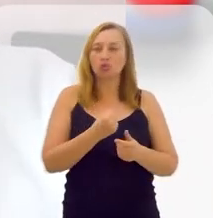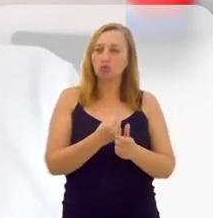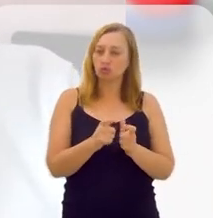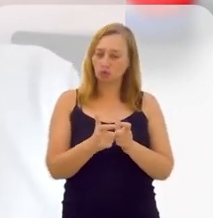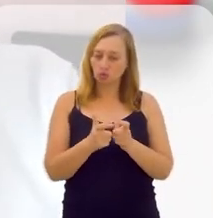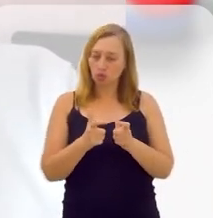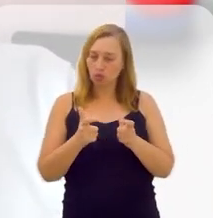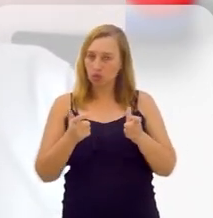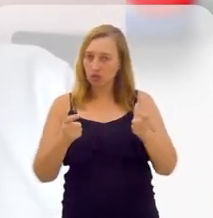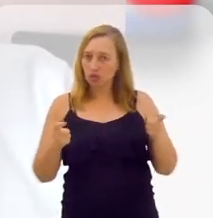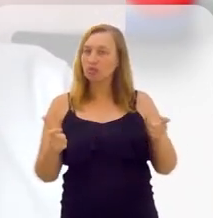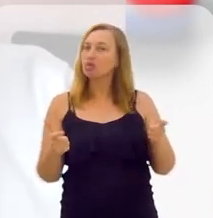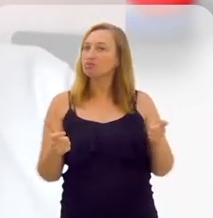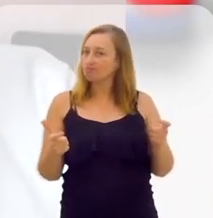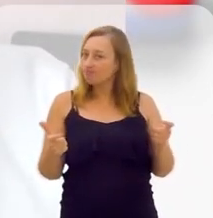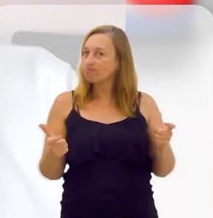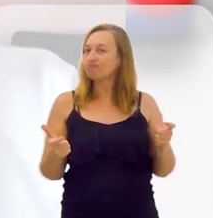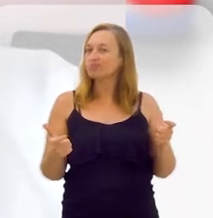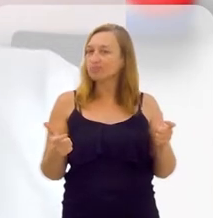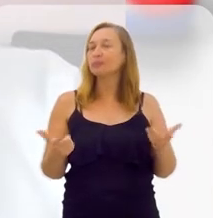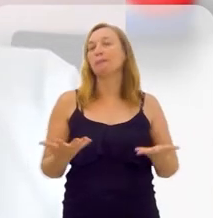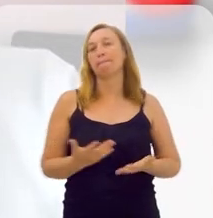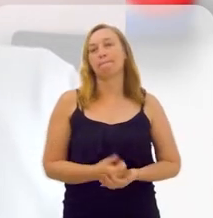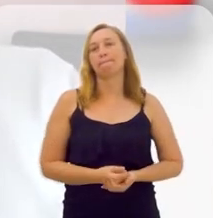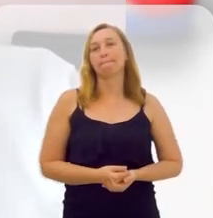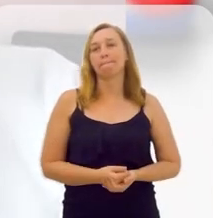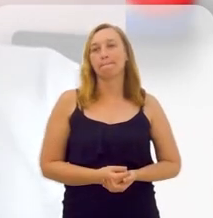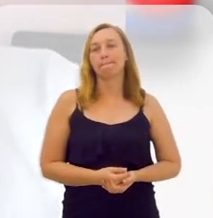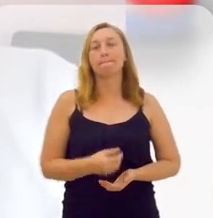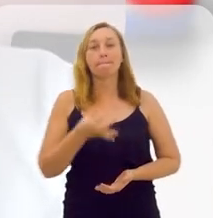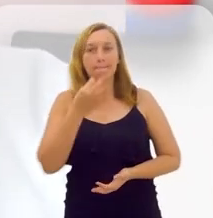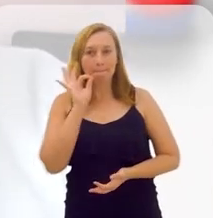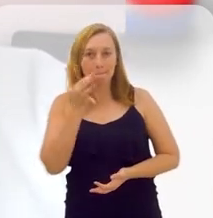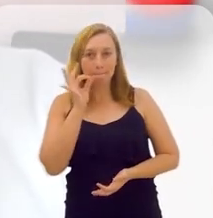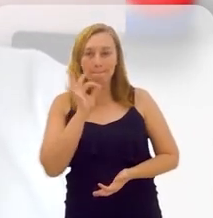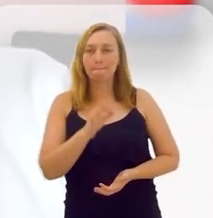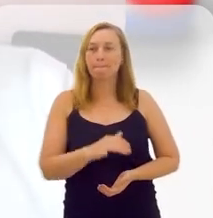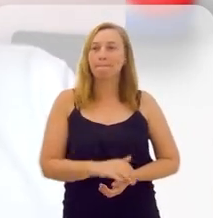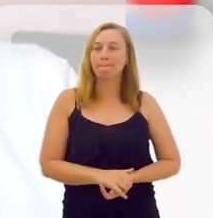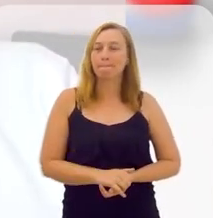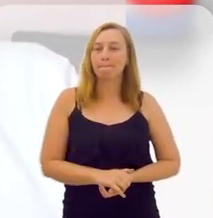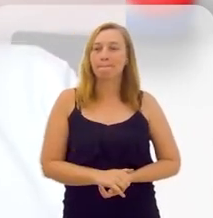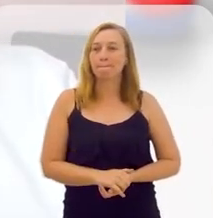um crescimento, né, bem significativo para o café